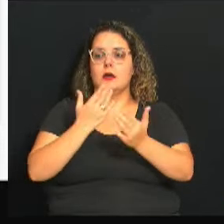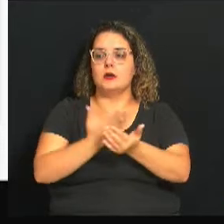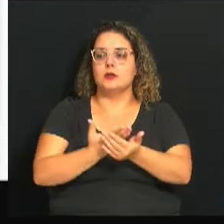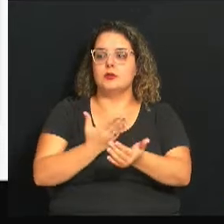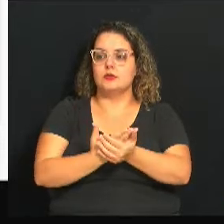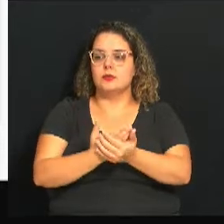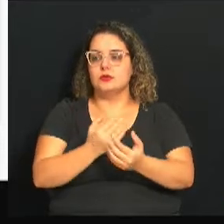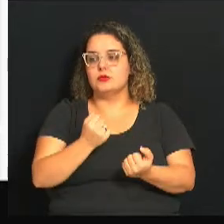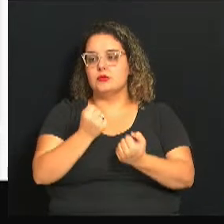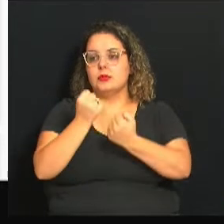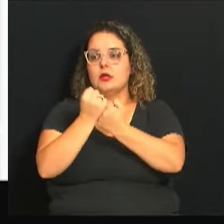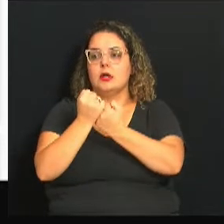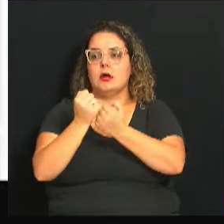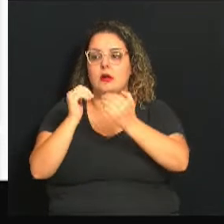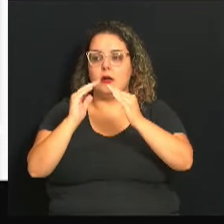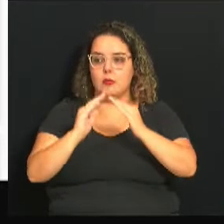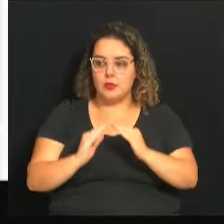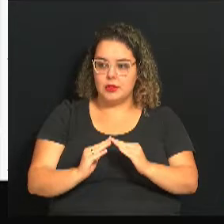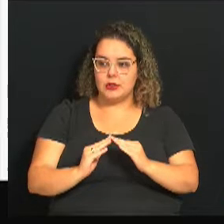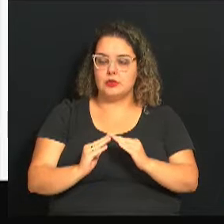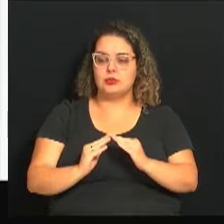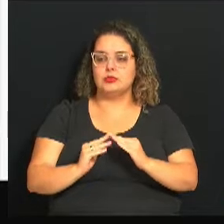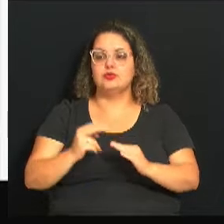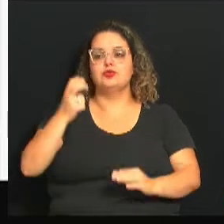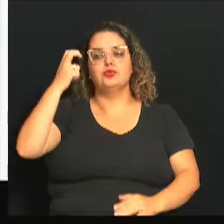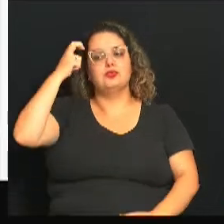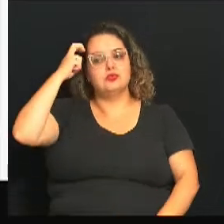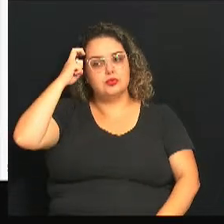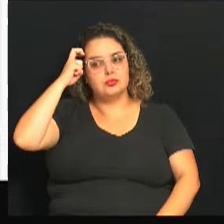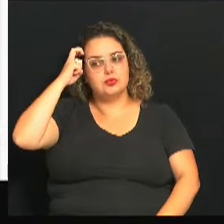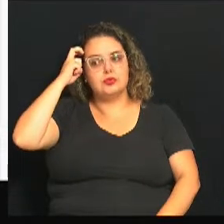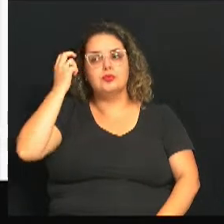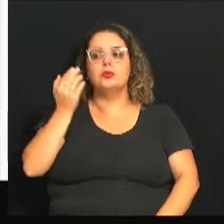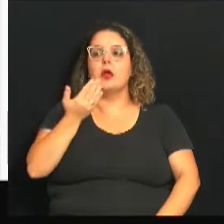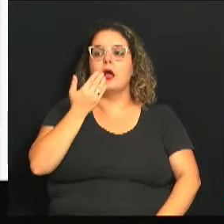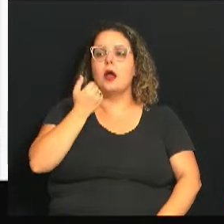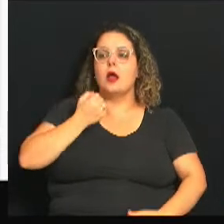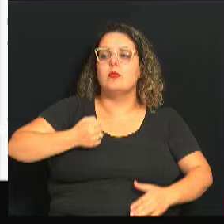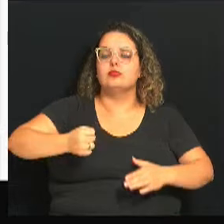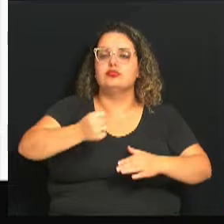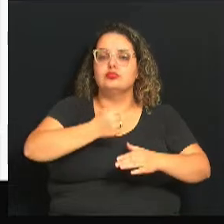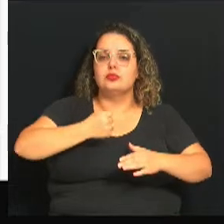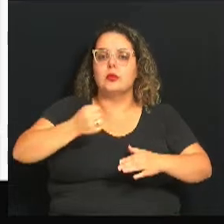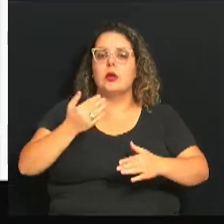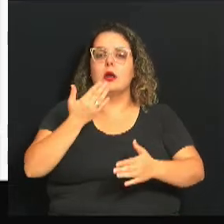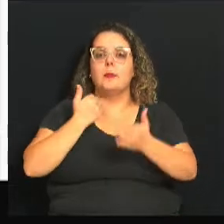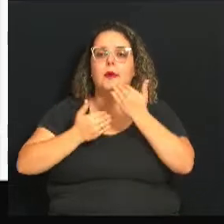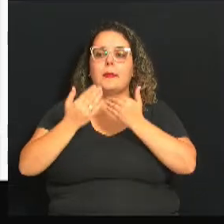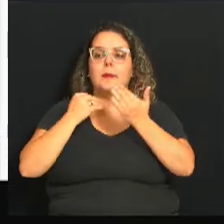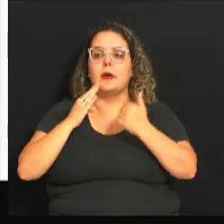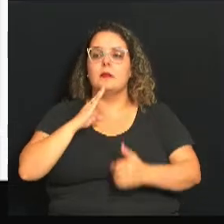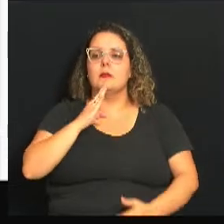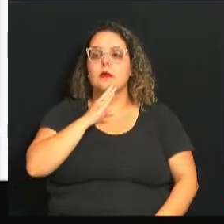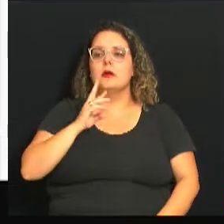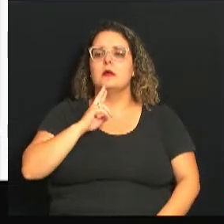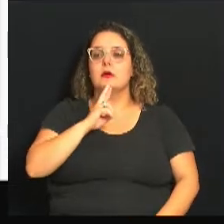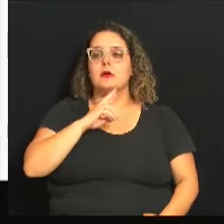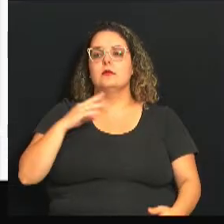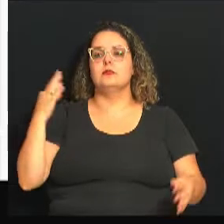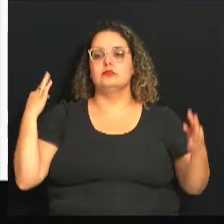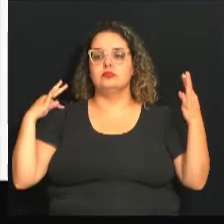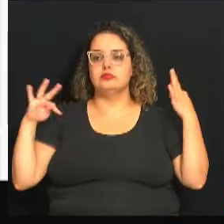à habitação, a questão de cultura no gastronomia e turismo, as áreas de habitações, os horários ampliados